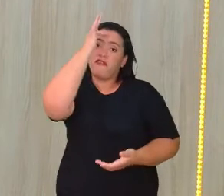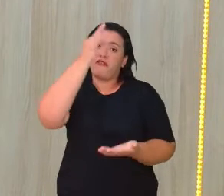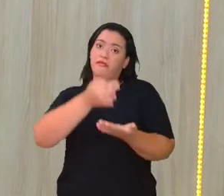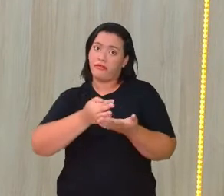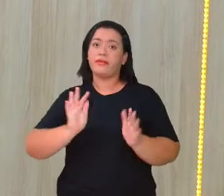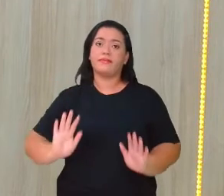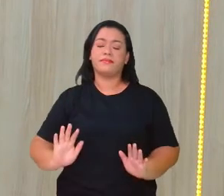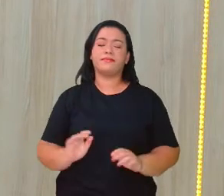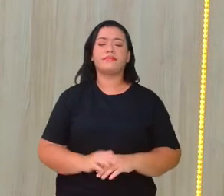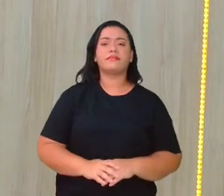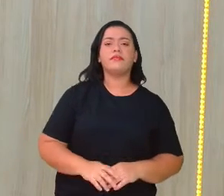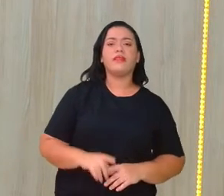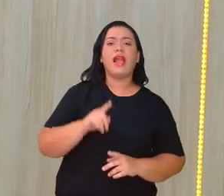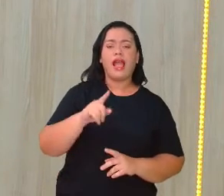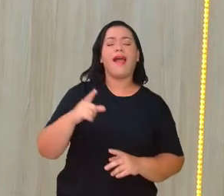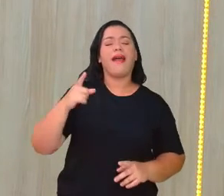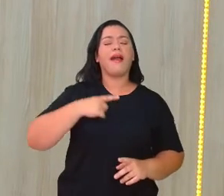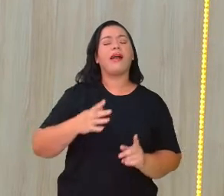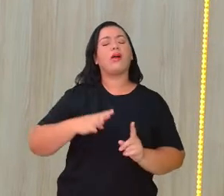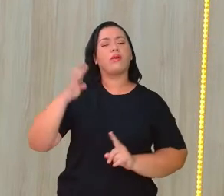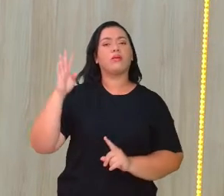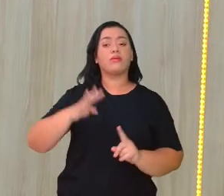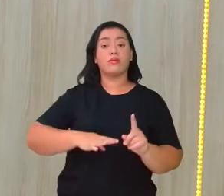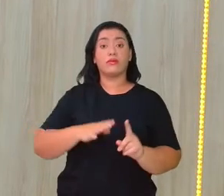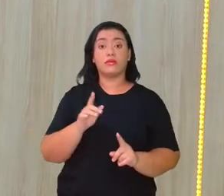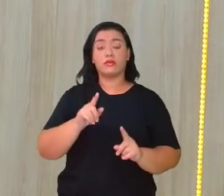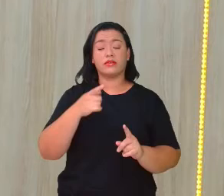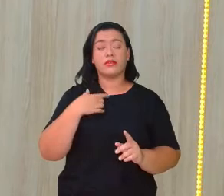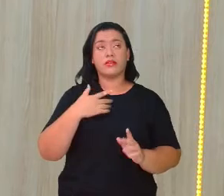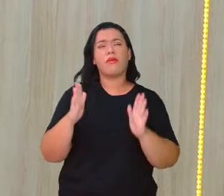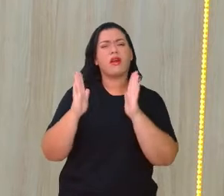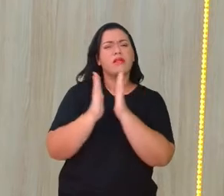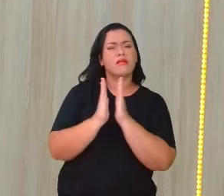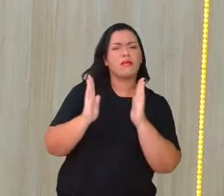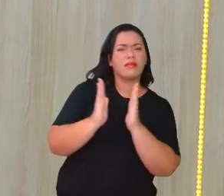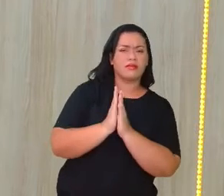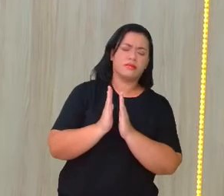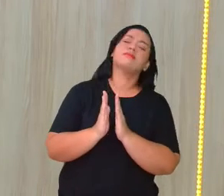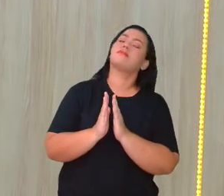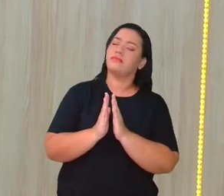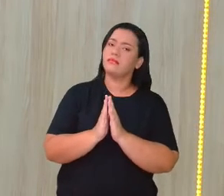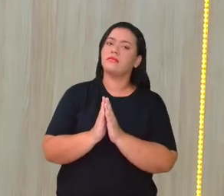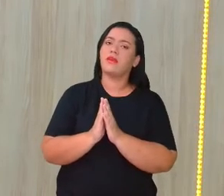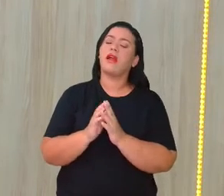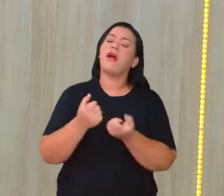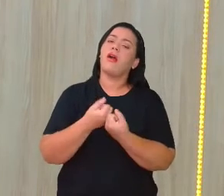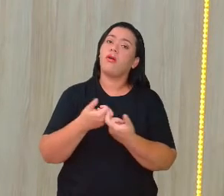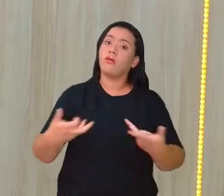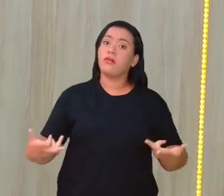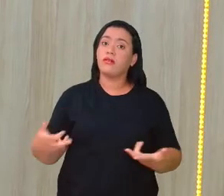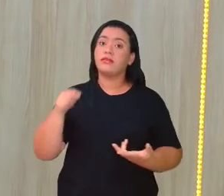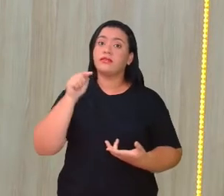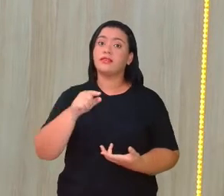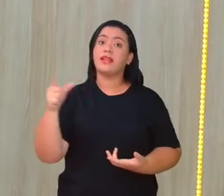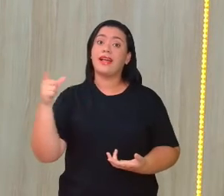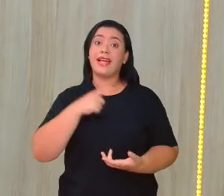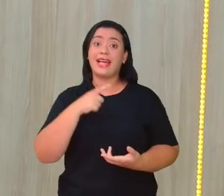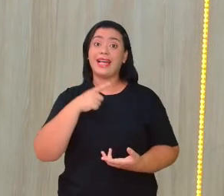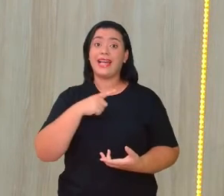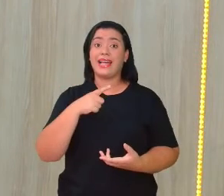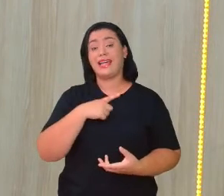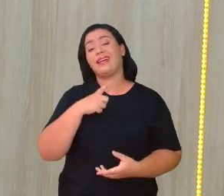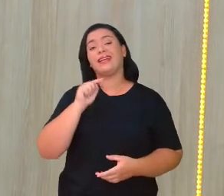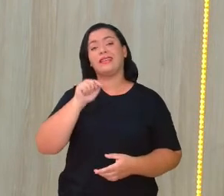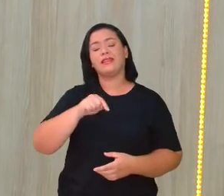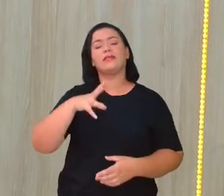Então, você faz esse culto ali, né? Uma adoração a algo que está dentro da sua